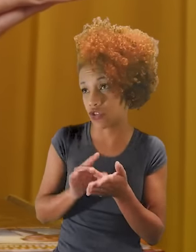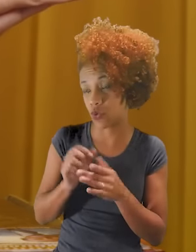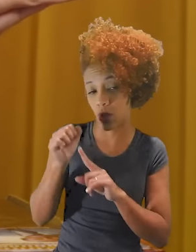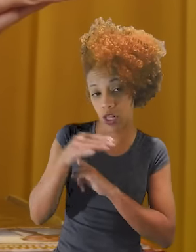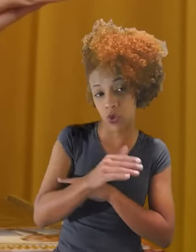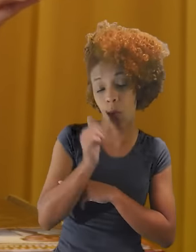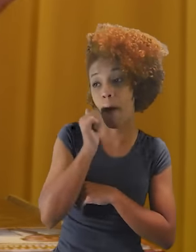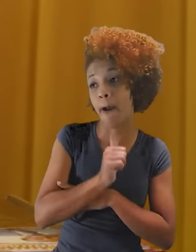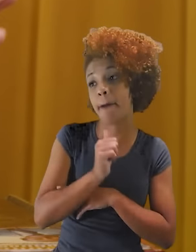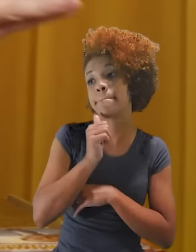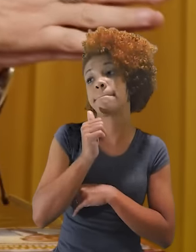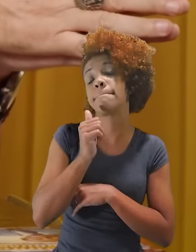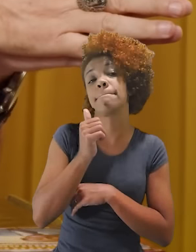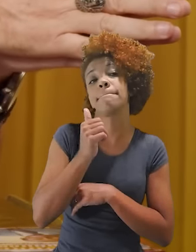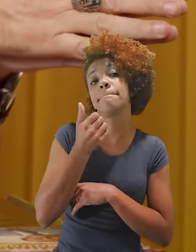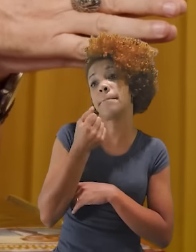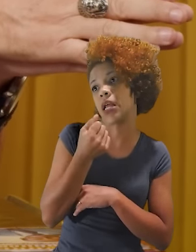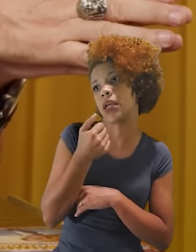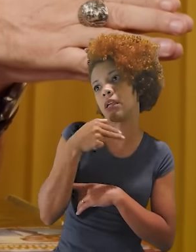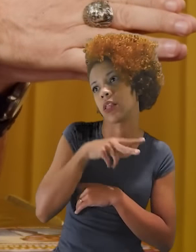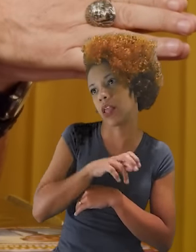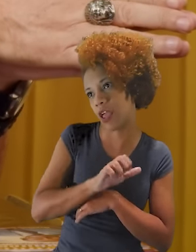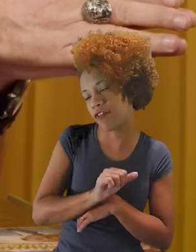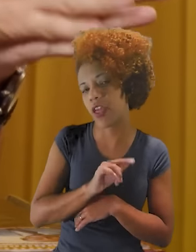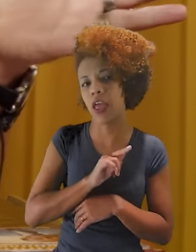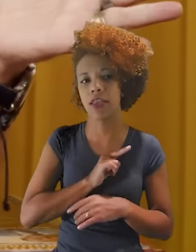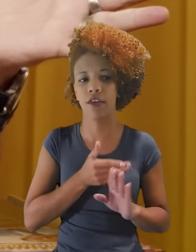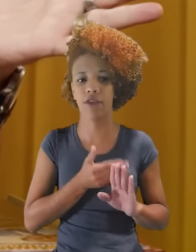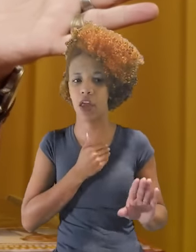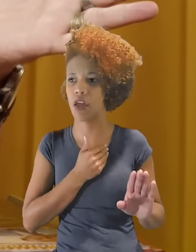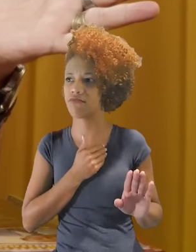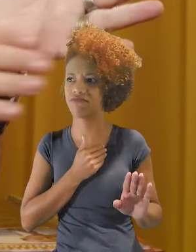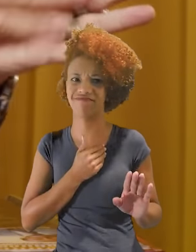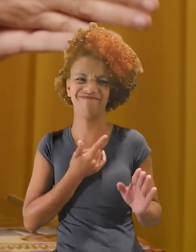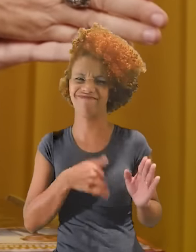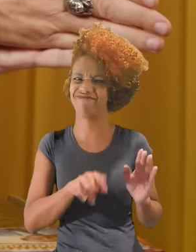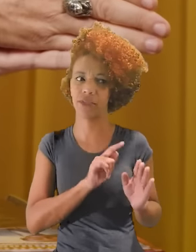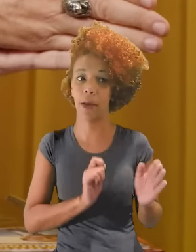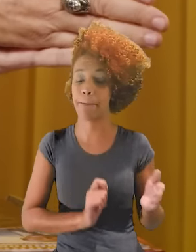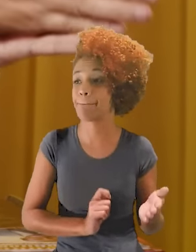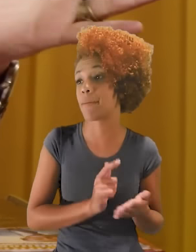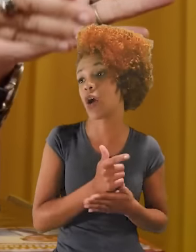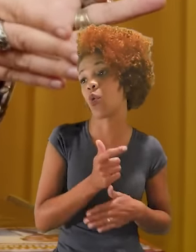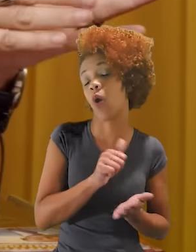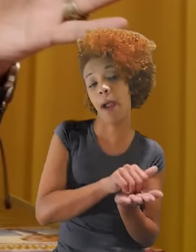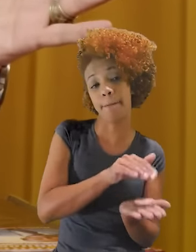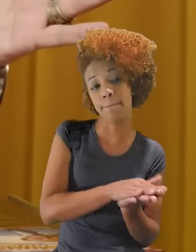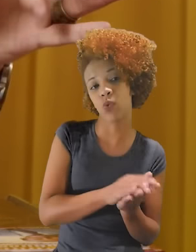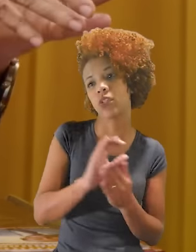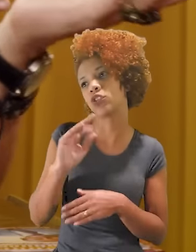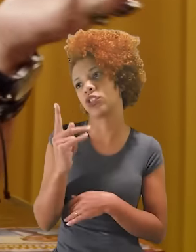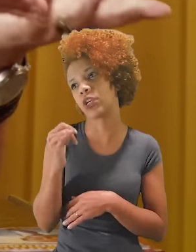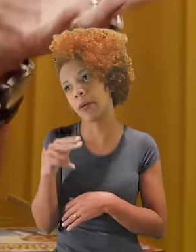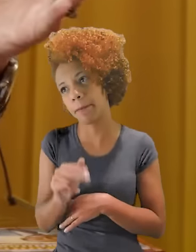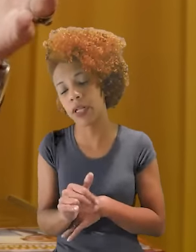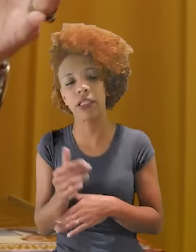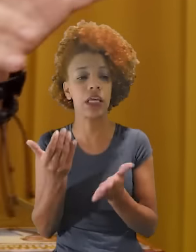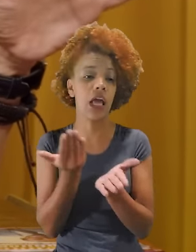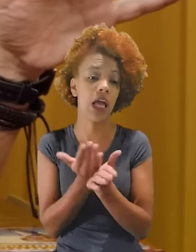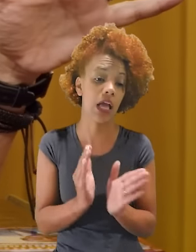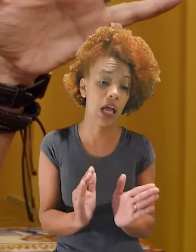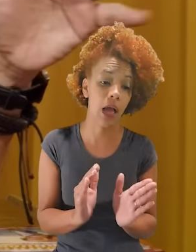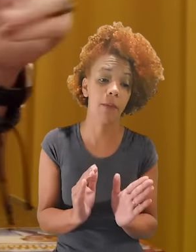a Branca de Neve, o estúdio não acreditou naquilo. Falou, pô, isso não vai dar certo. E pulou fora. E aí ele ia ter que pagar uma multa. E o Chaplin conseguiu quebrar a multa, porque eles eram amigos,